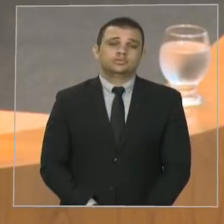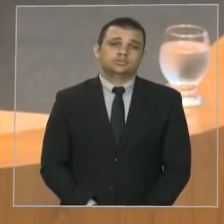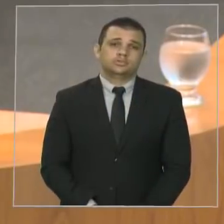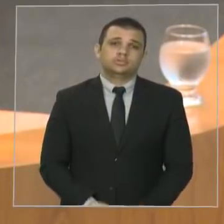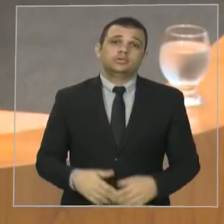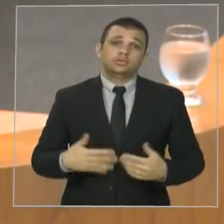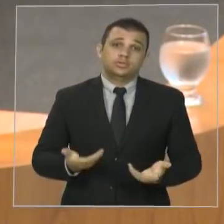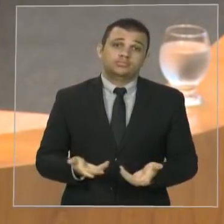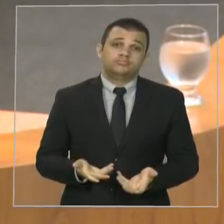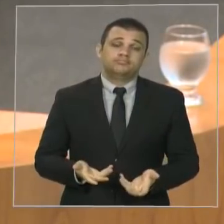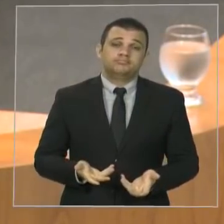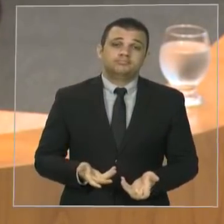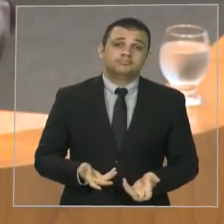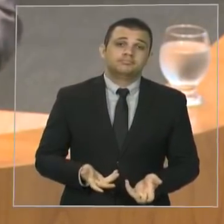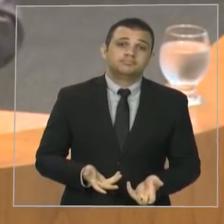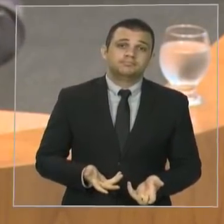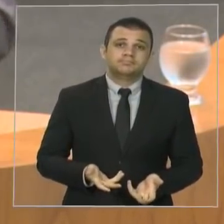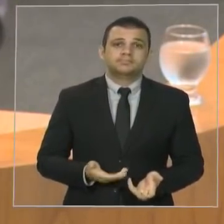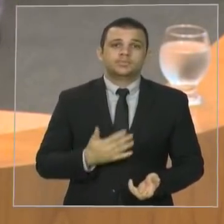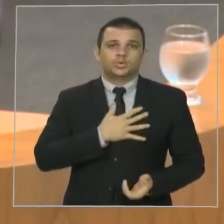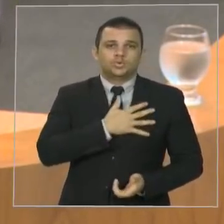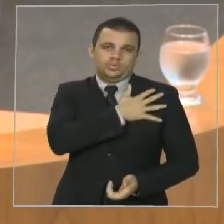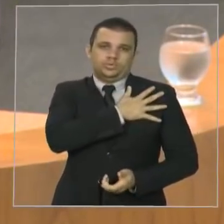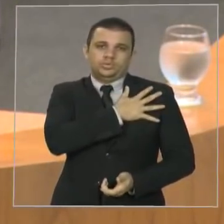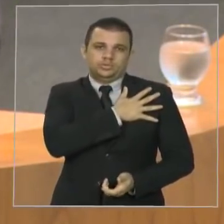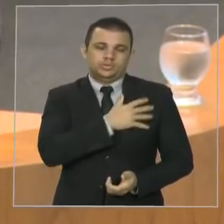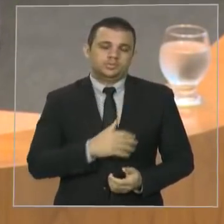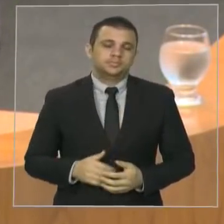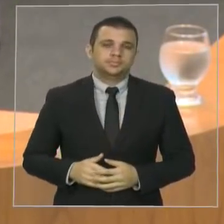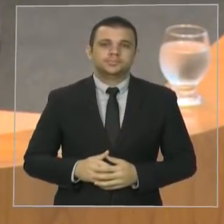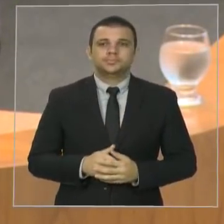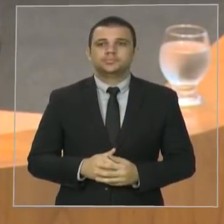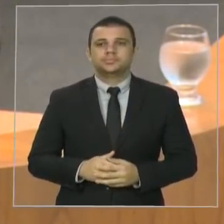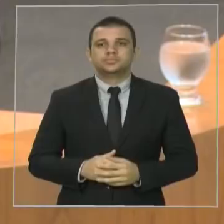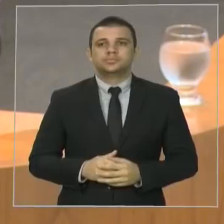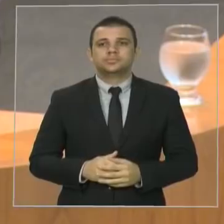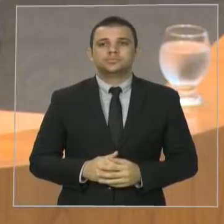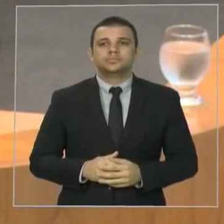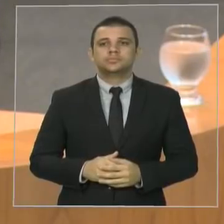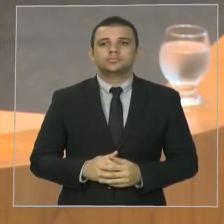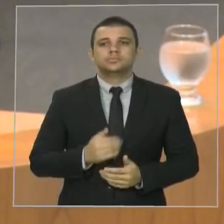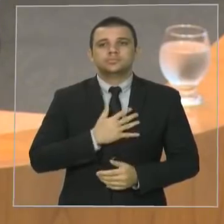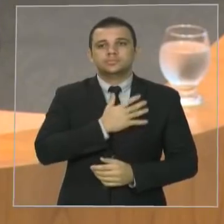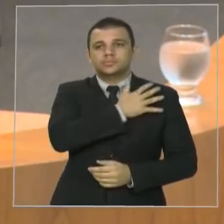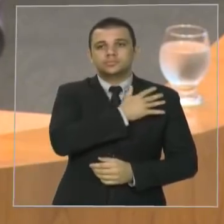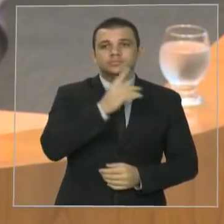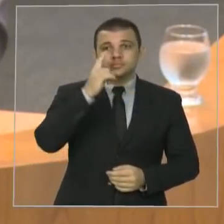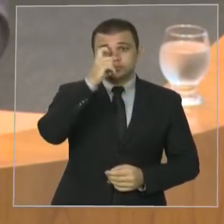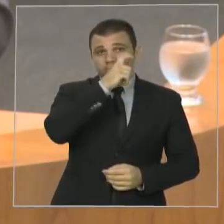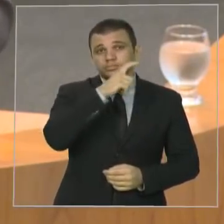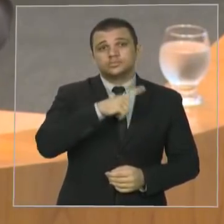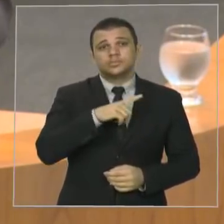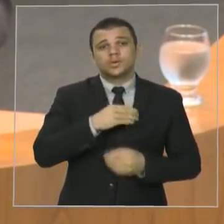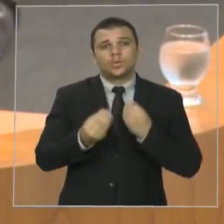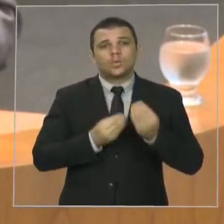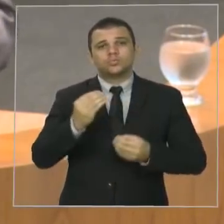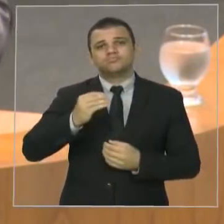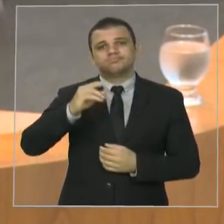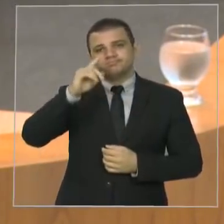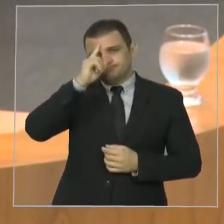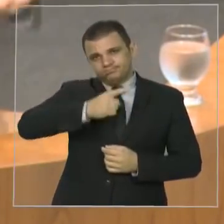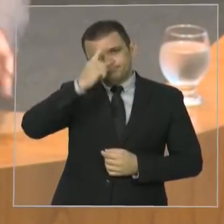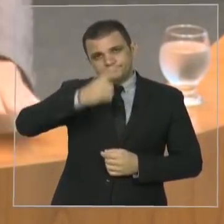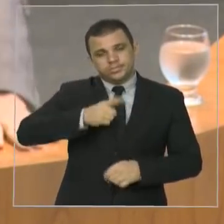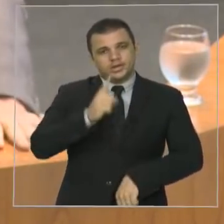as Forças Auxiliares, Polícia Militar e Corpo de Bombeiros, eles estão na legislação do Exército, é o que diz a